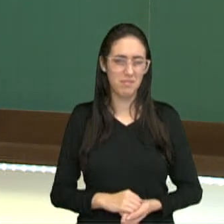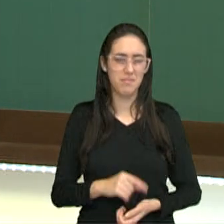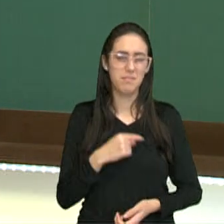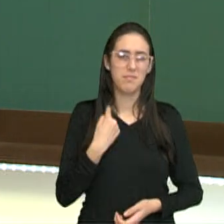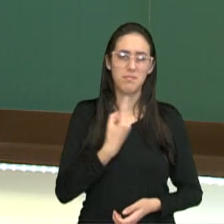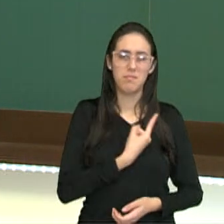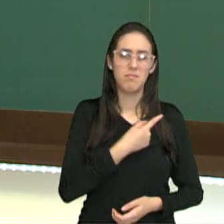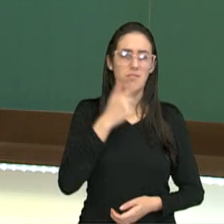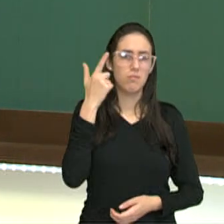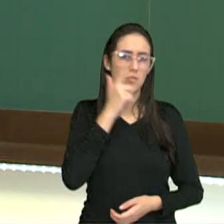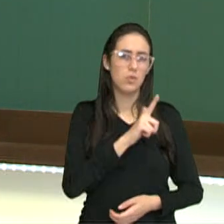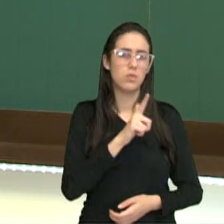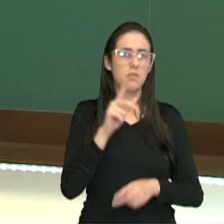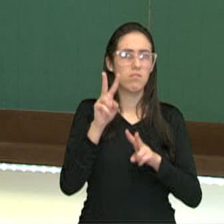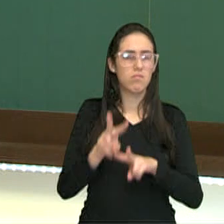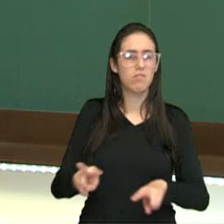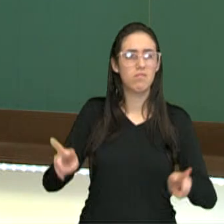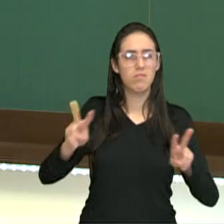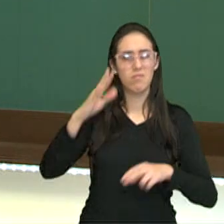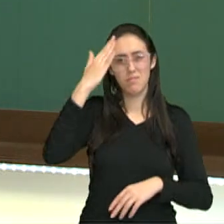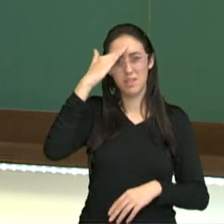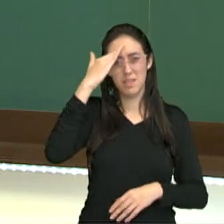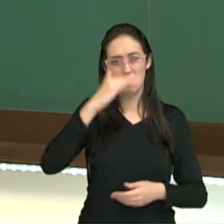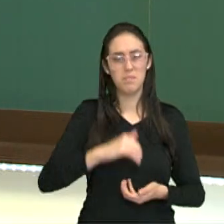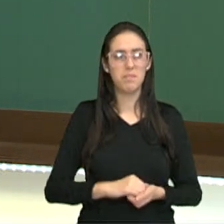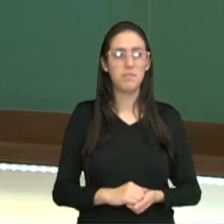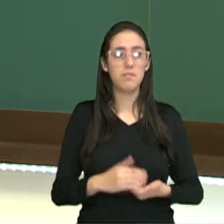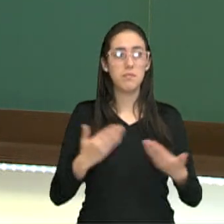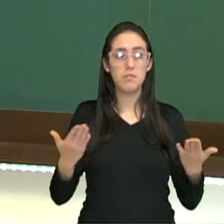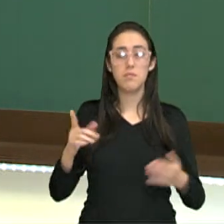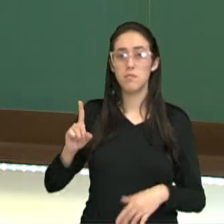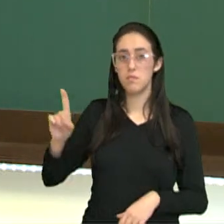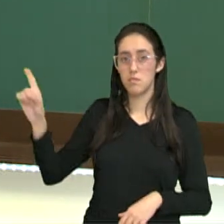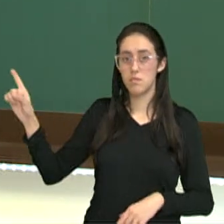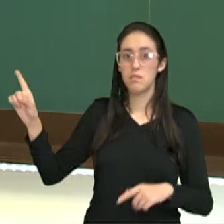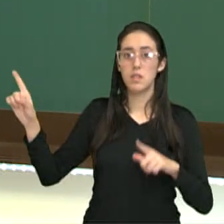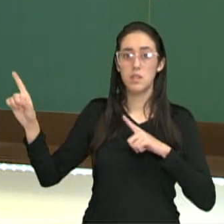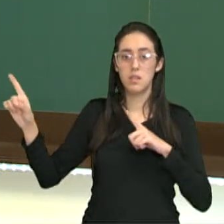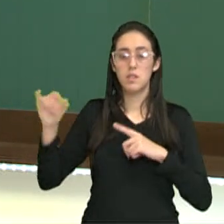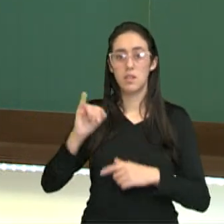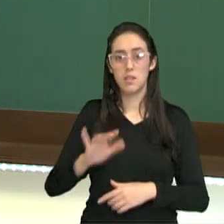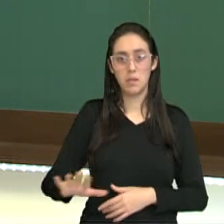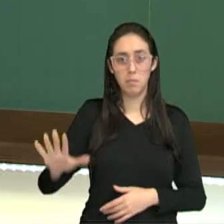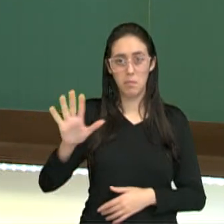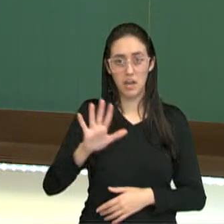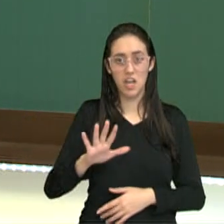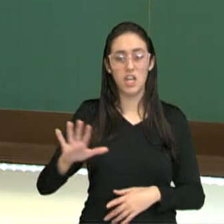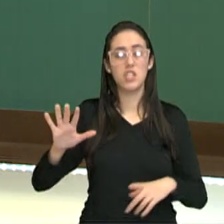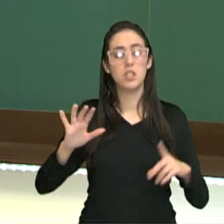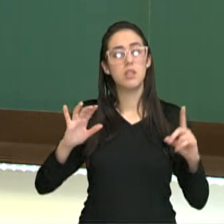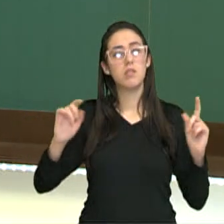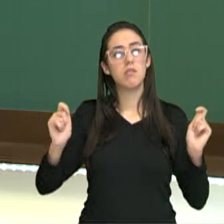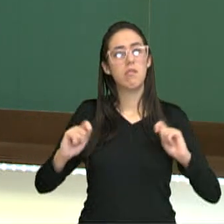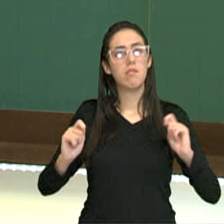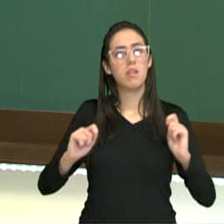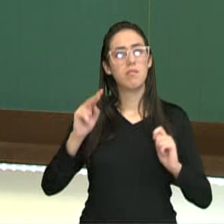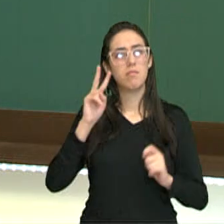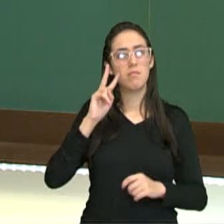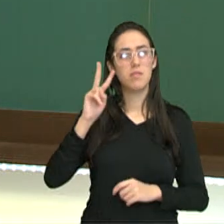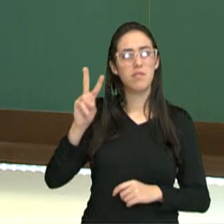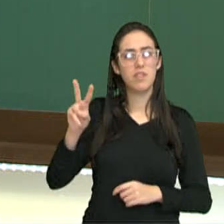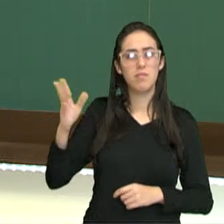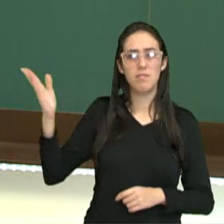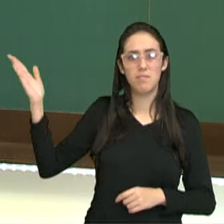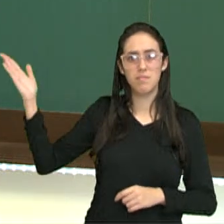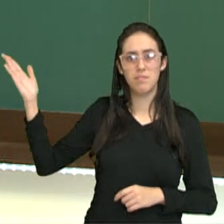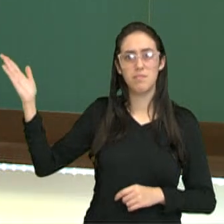consegue fazer essas visualizações. Então, aqui nós temos uma figura aqui que a gente pode falar exatamente dos elementos que a gente vai